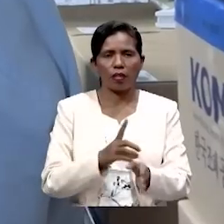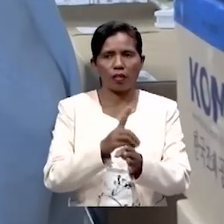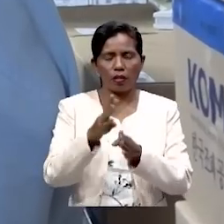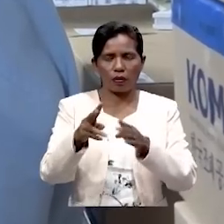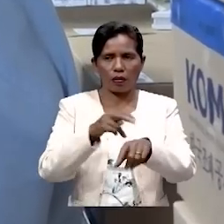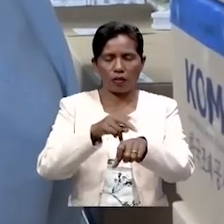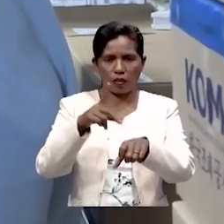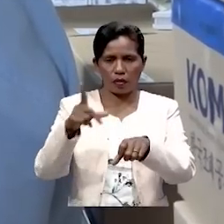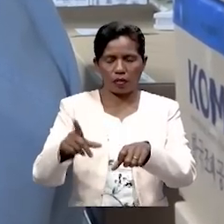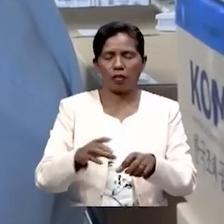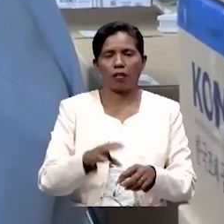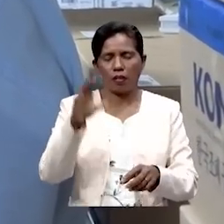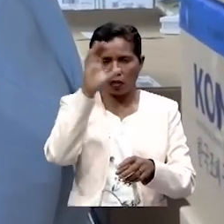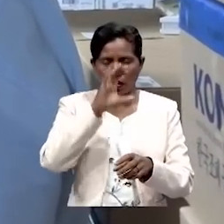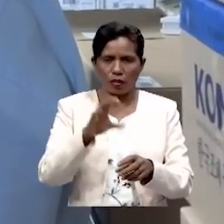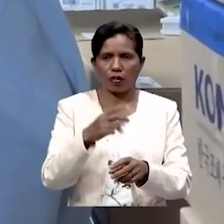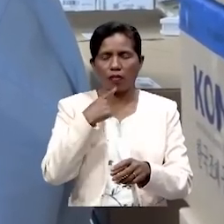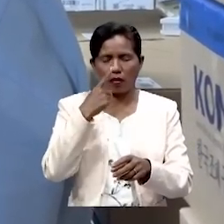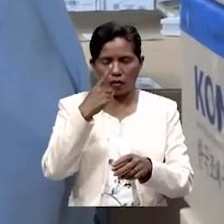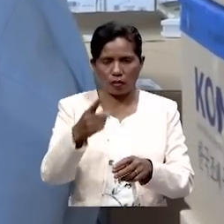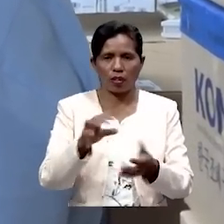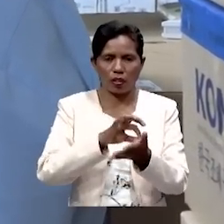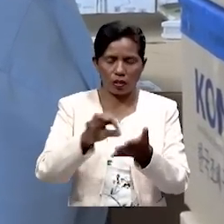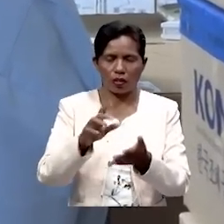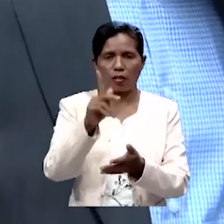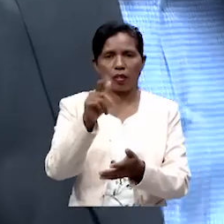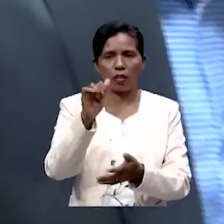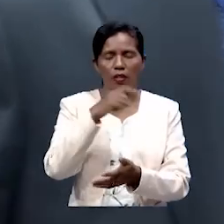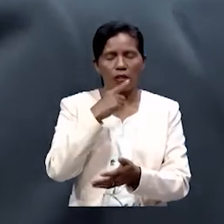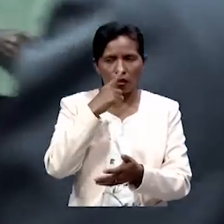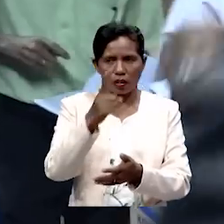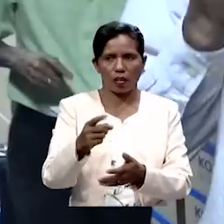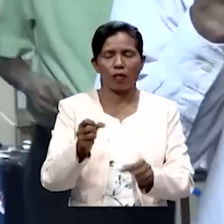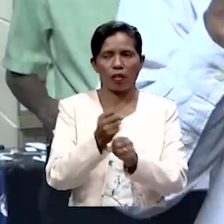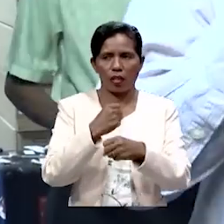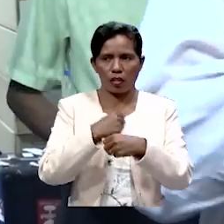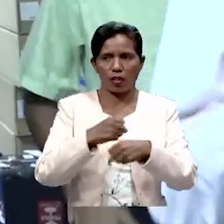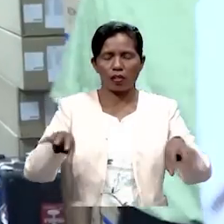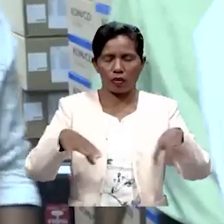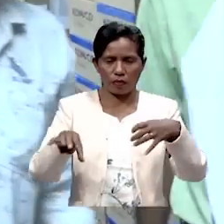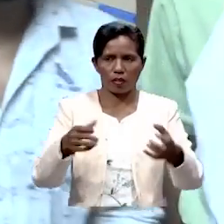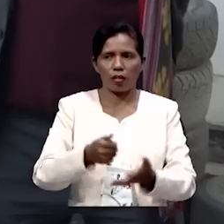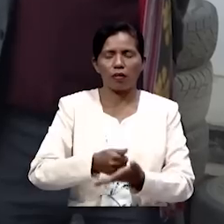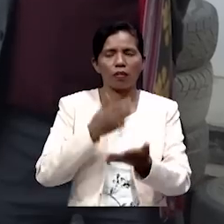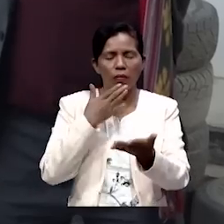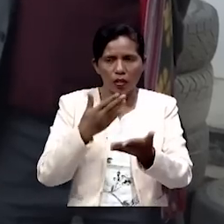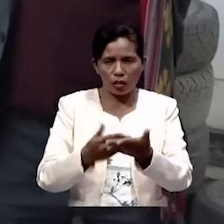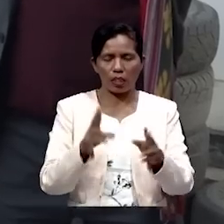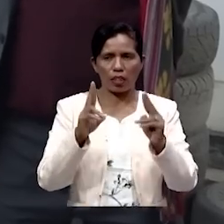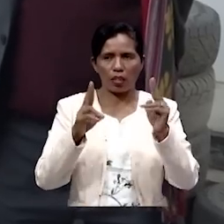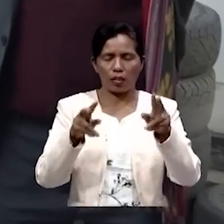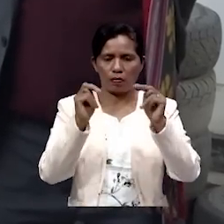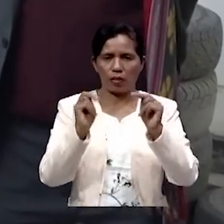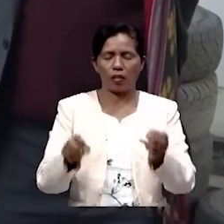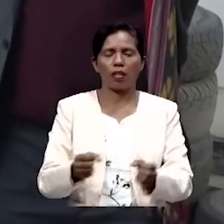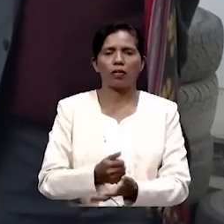nacional identificação civil no registro criminal explica a atuaria sistema atendimento nebedia no lais precisa